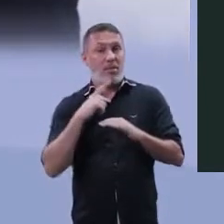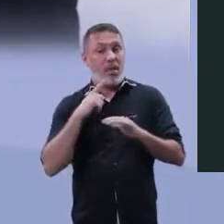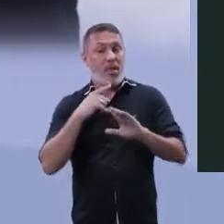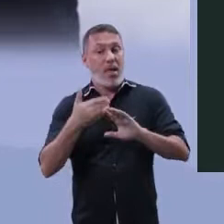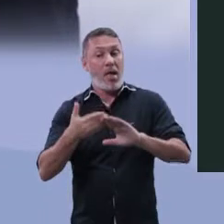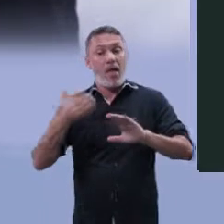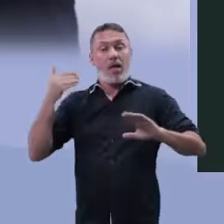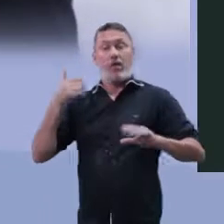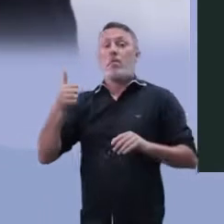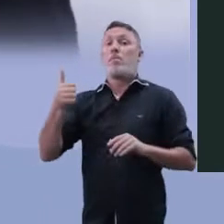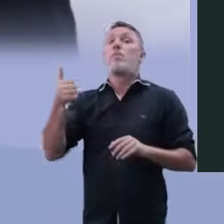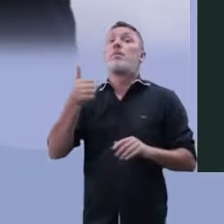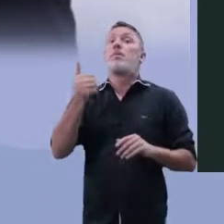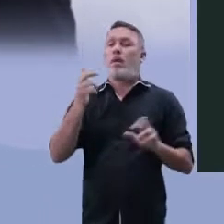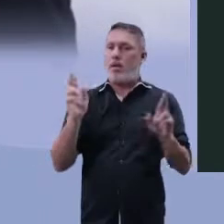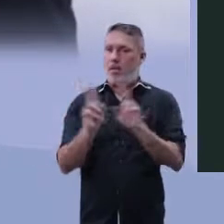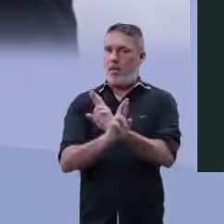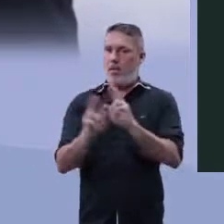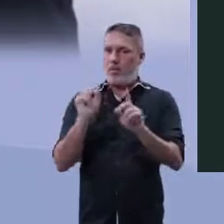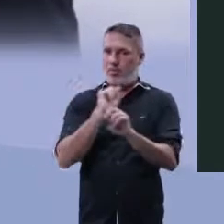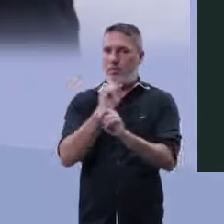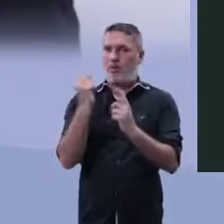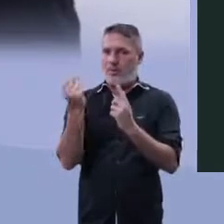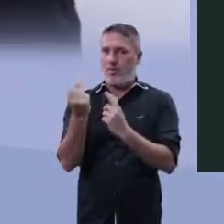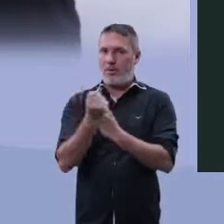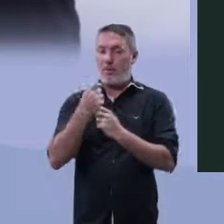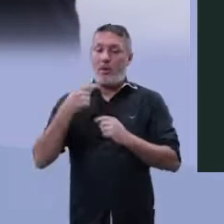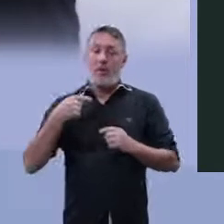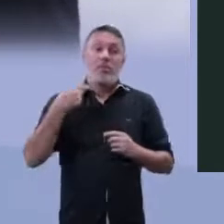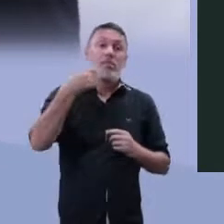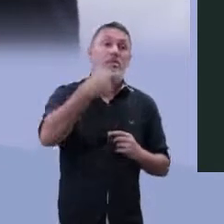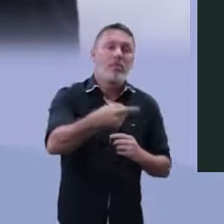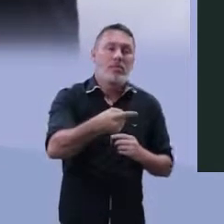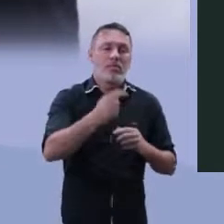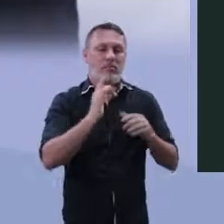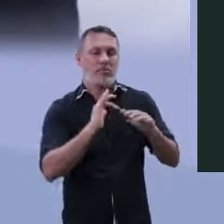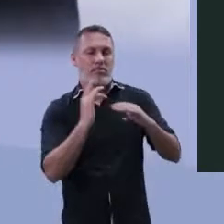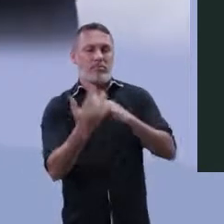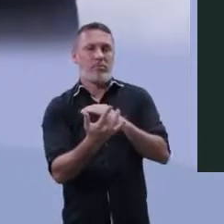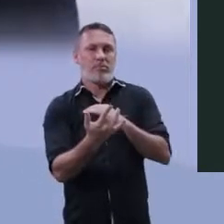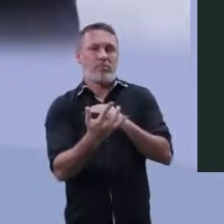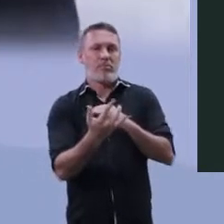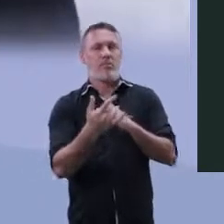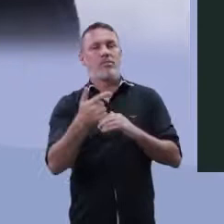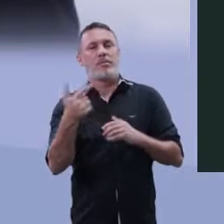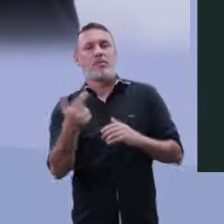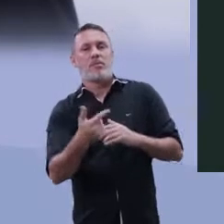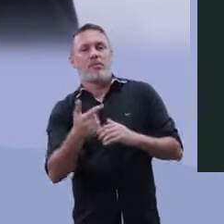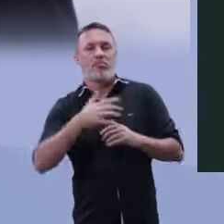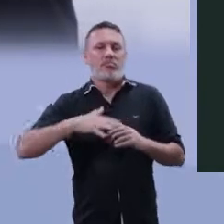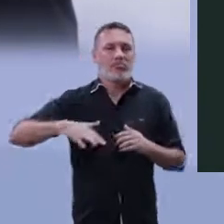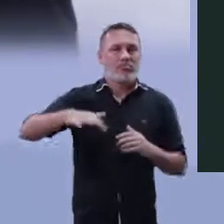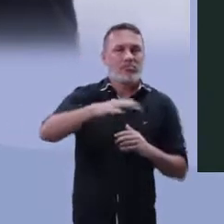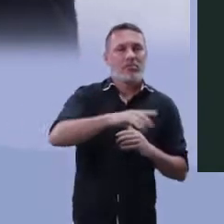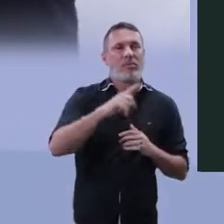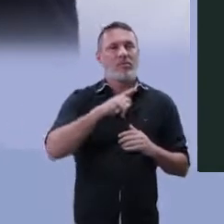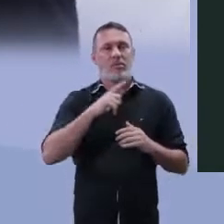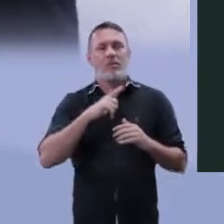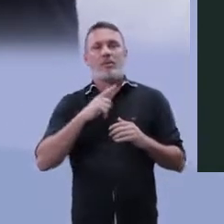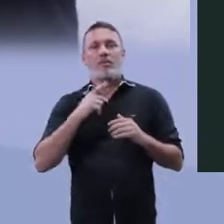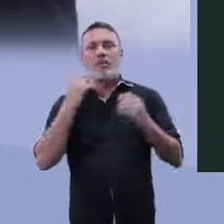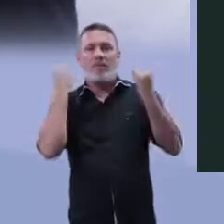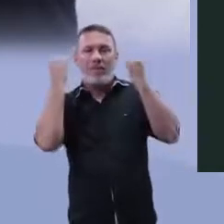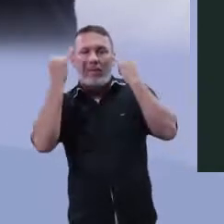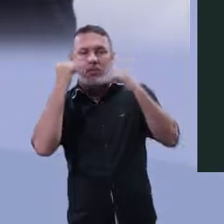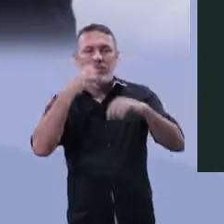Então, esse cenário das redes sociais, antecedido pelas relações sociais, né, acabam se fundindo num